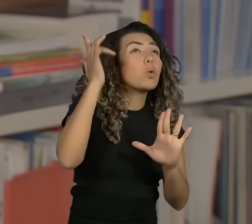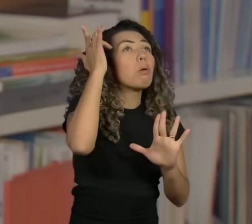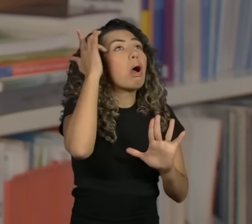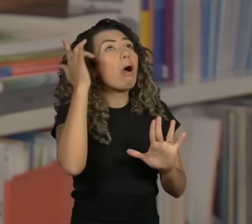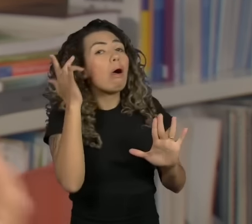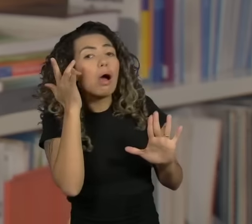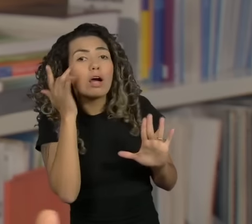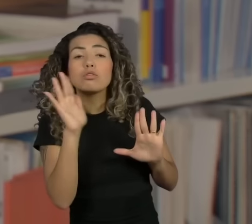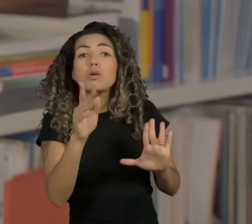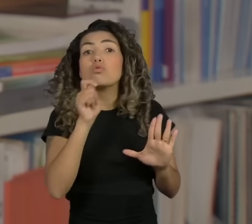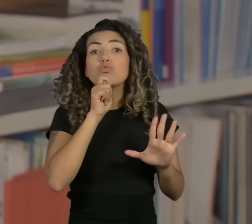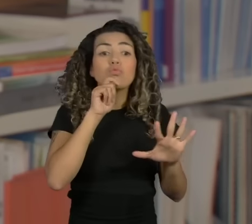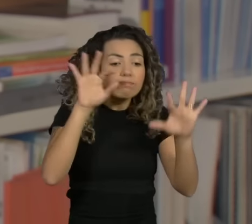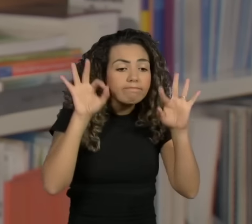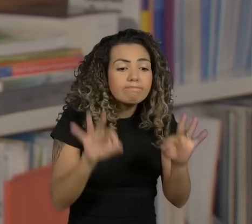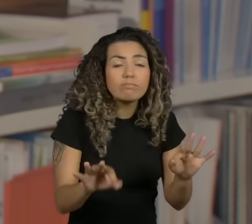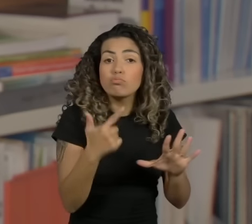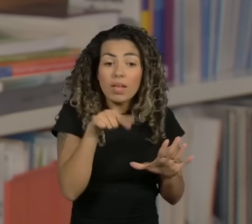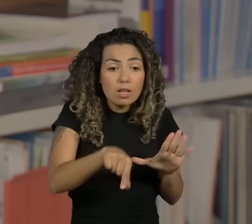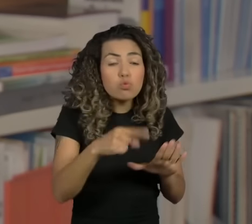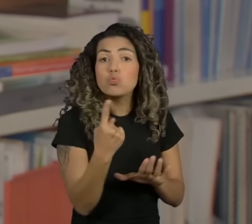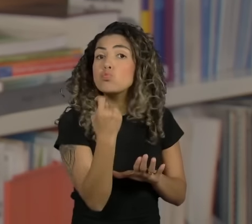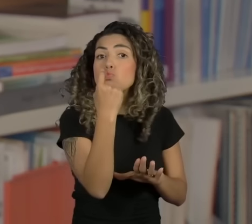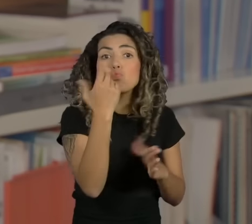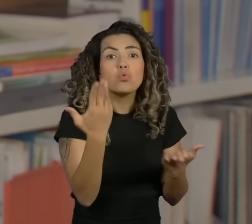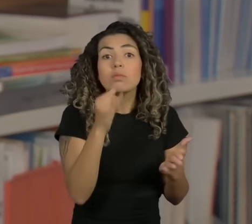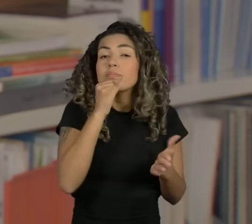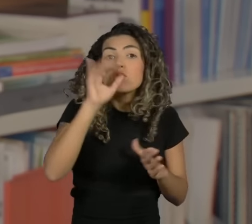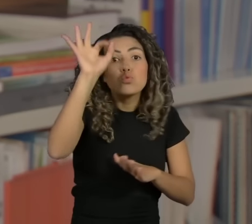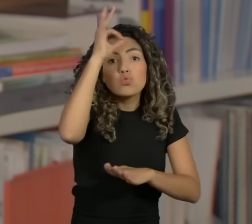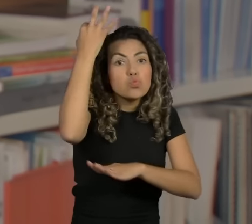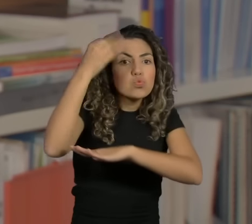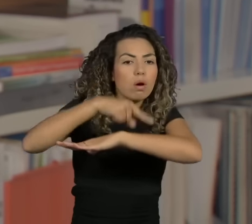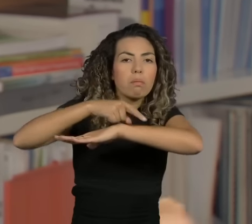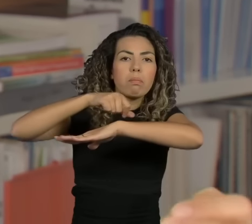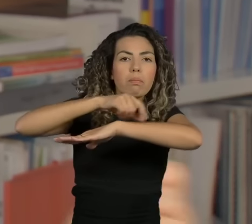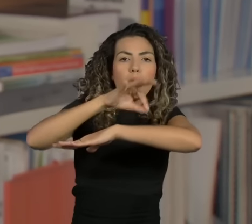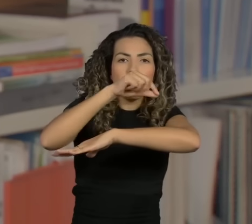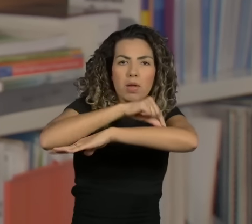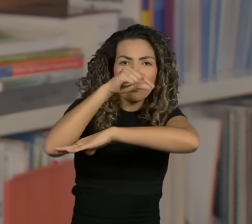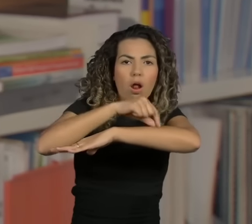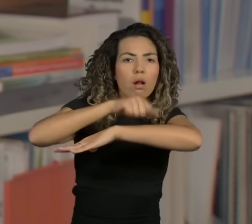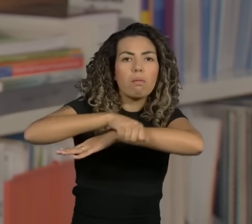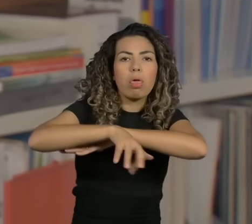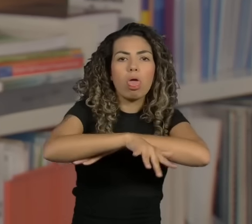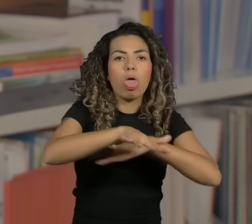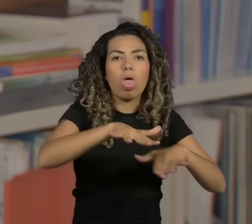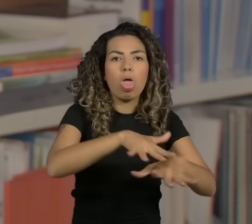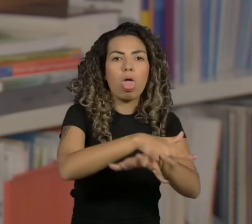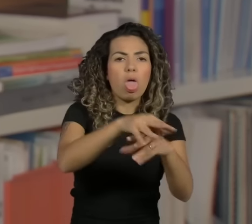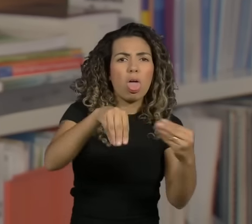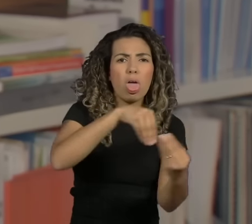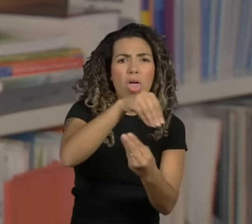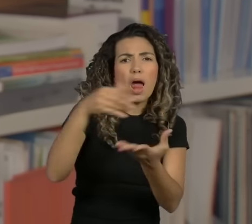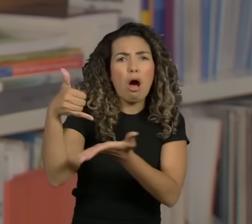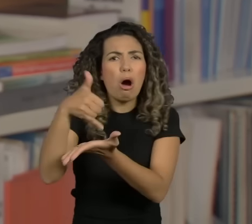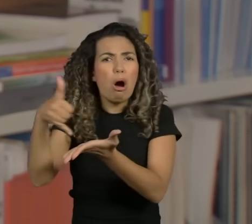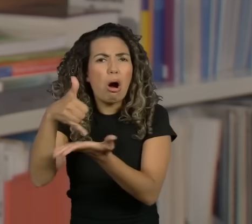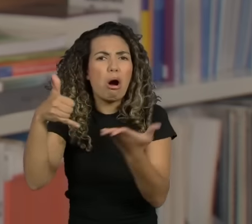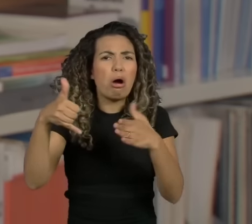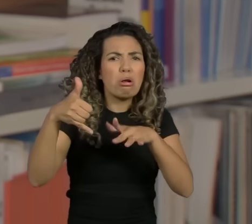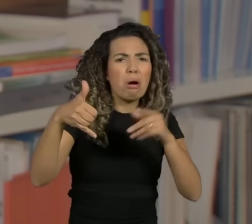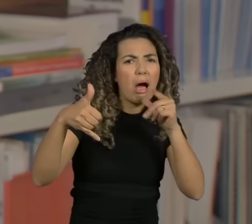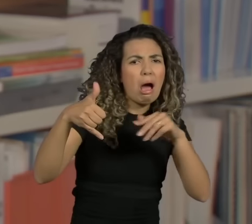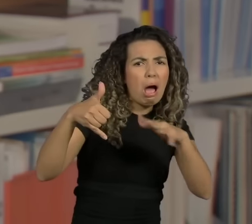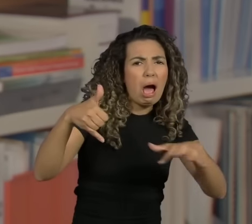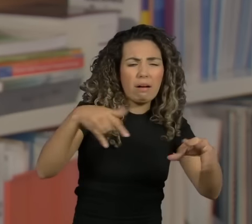preservado e que ele é único porque, no caso de um derramamento de óleo, o comportamento, né, entre o oceano e o Rio Amazonas vai trazer